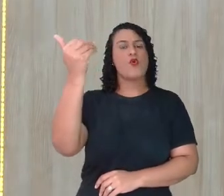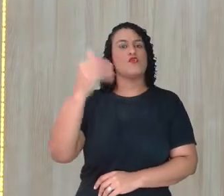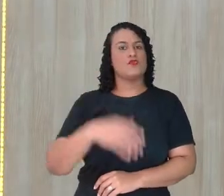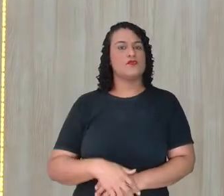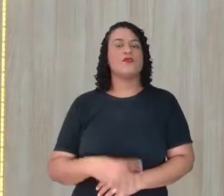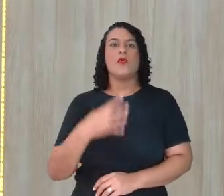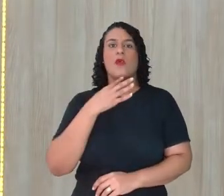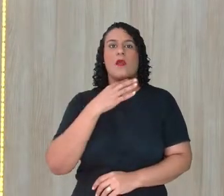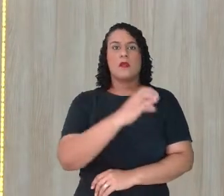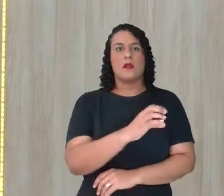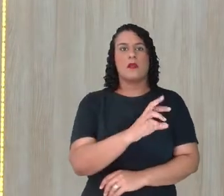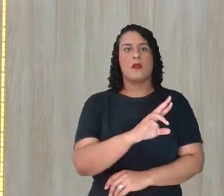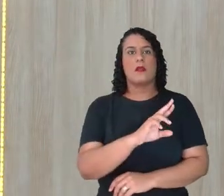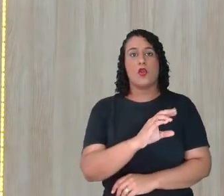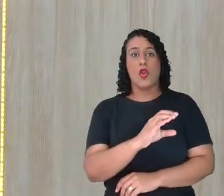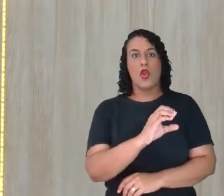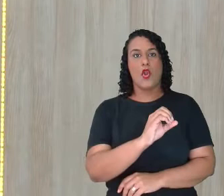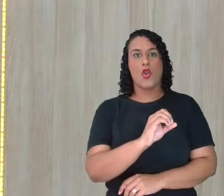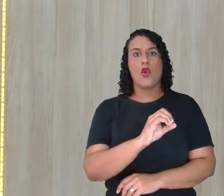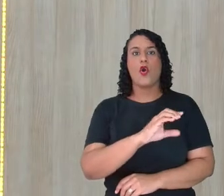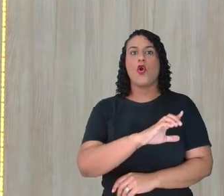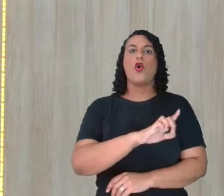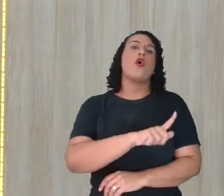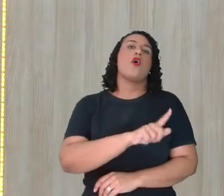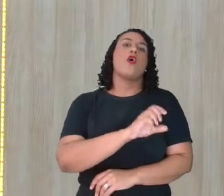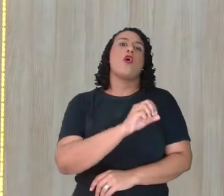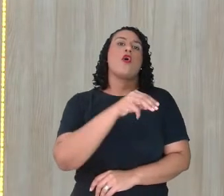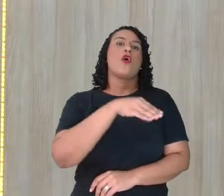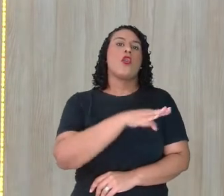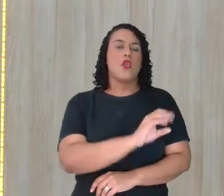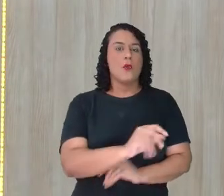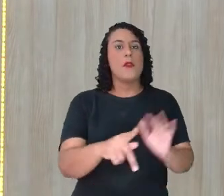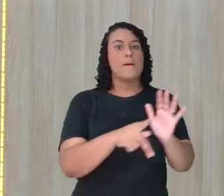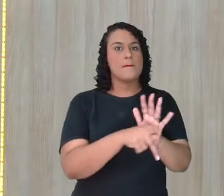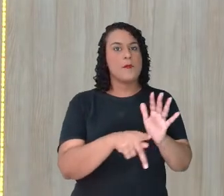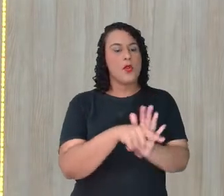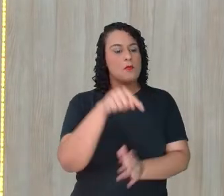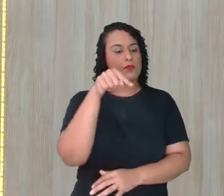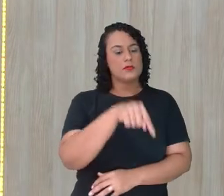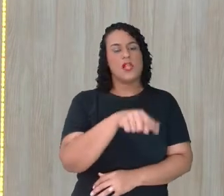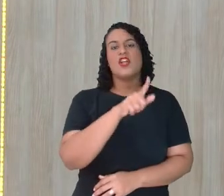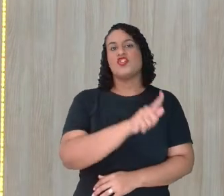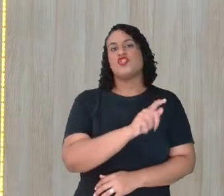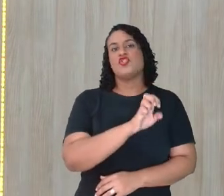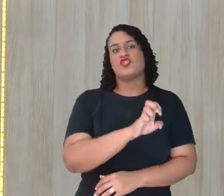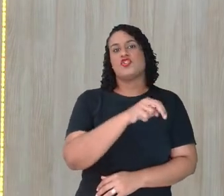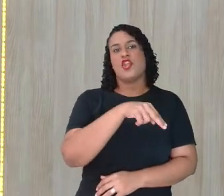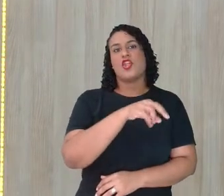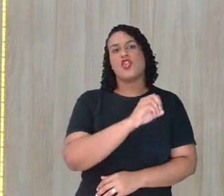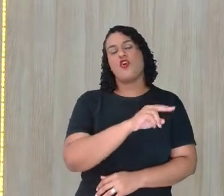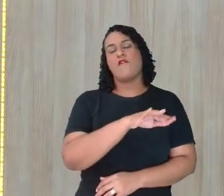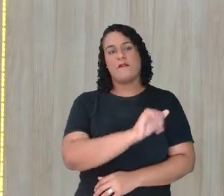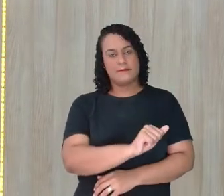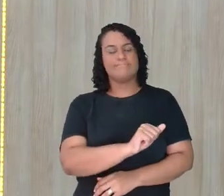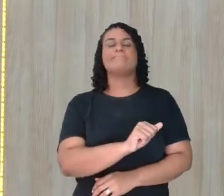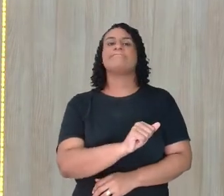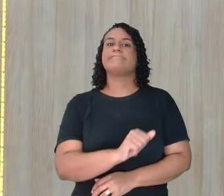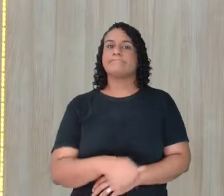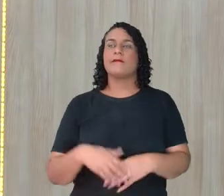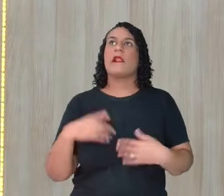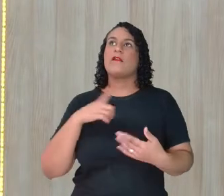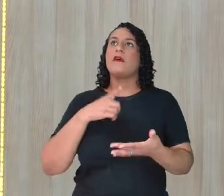o Cristóvão Colombo, né? Ele era genovês, e o Cristóvão Colombo ele vai empreender uma viagem, né, que